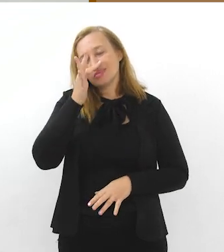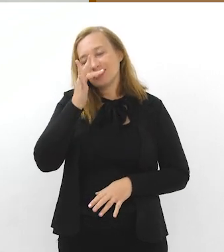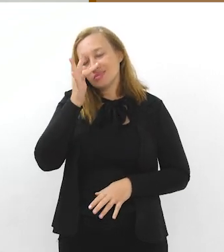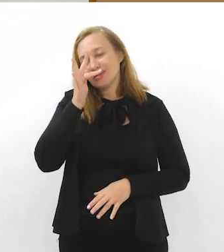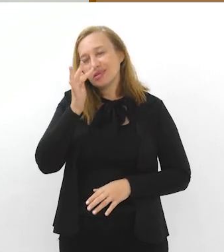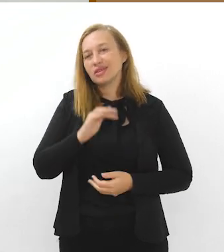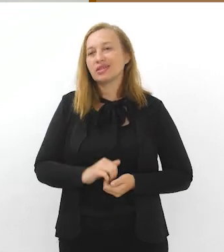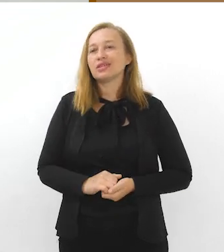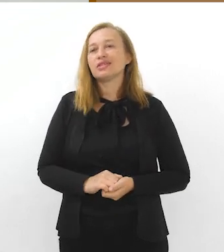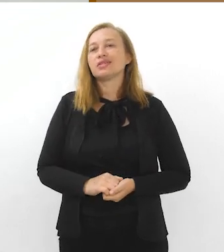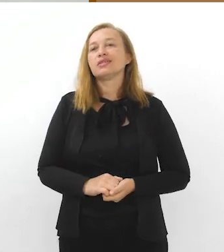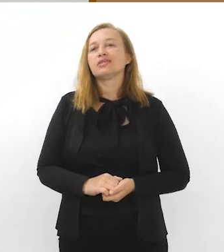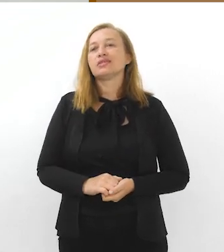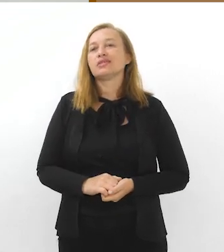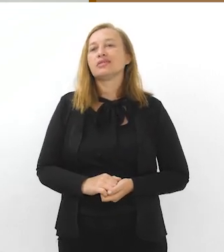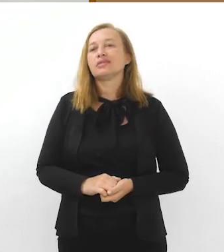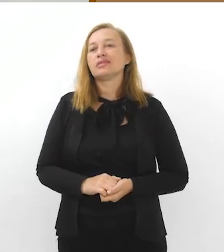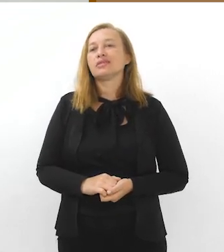os florais.